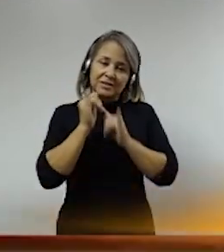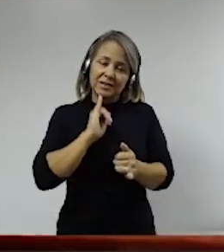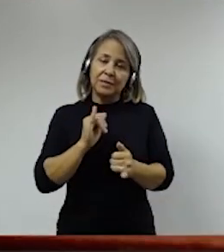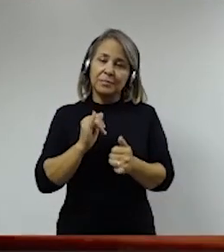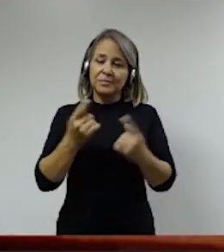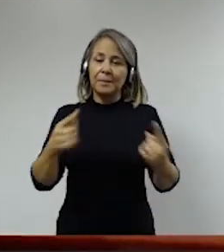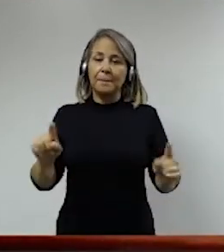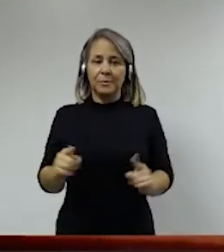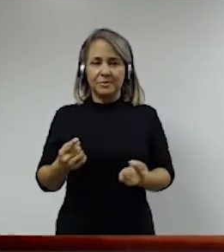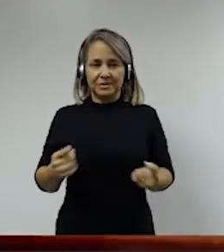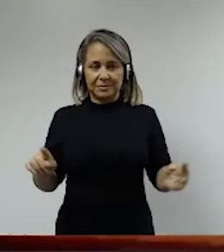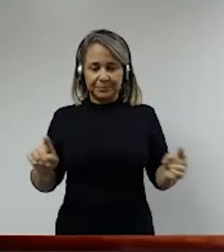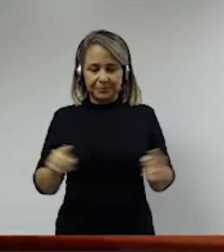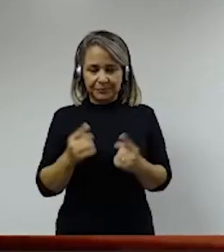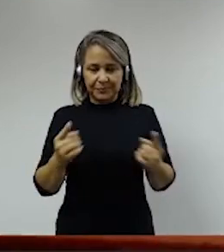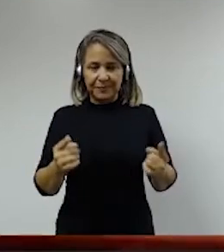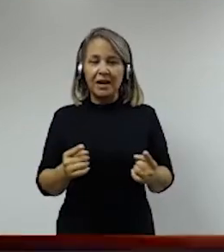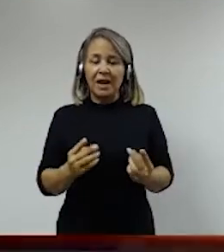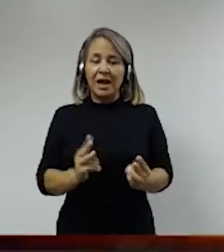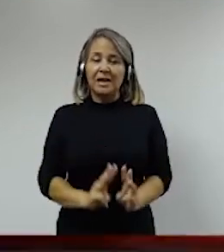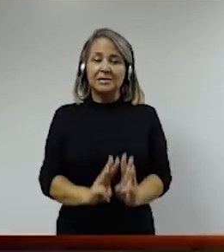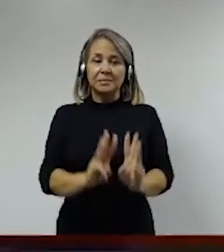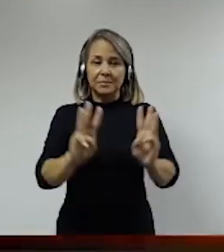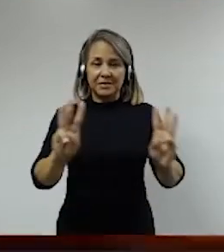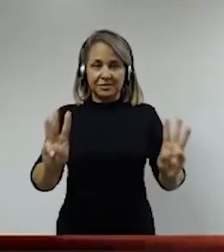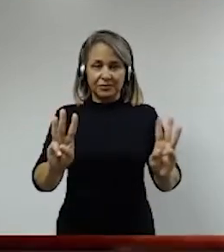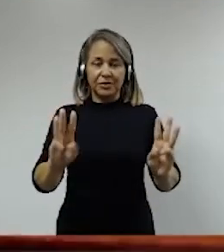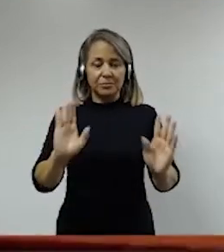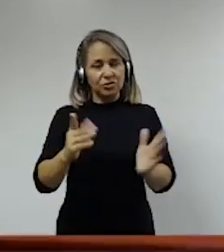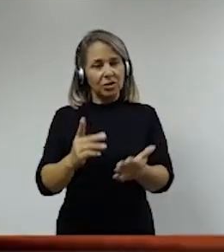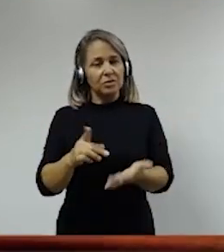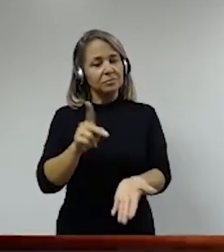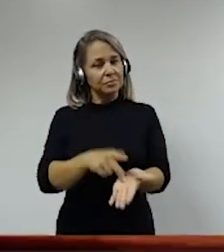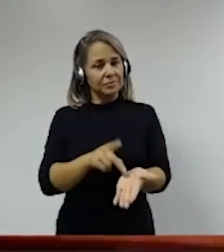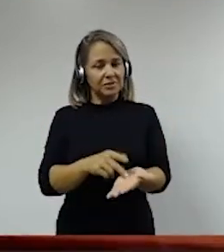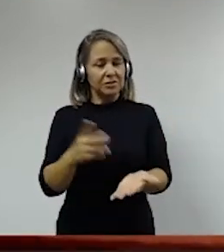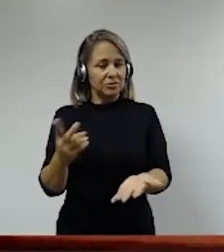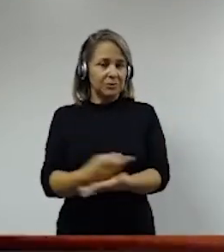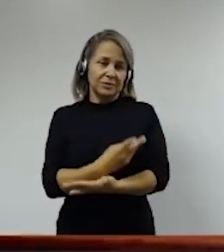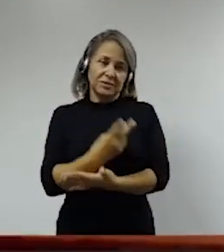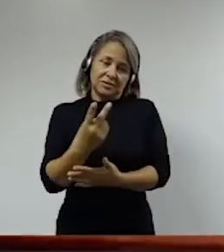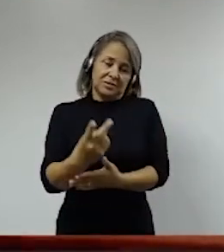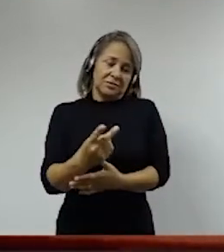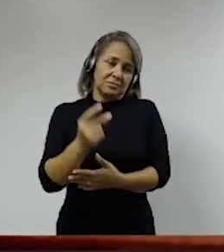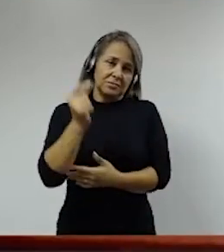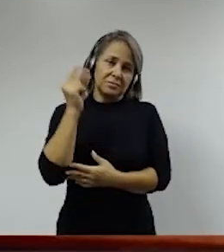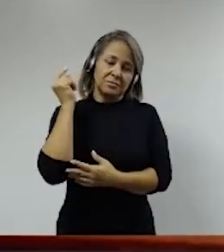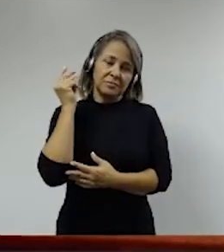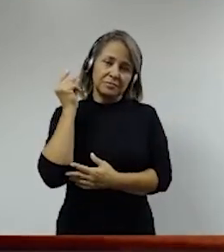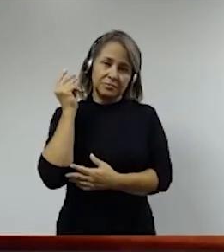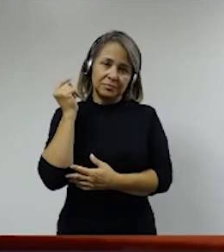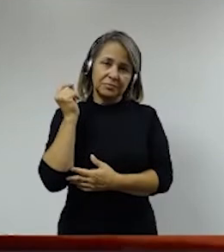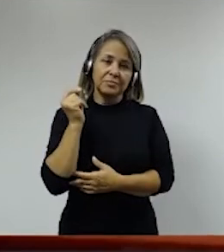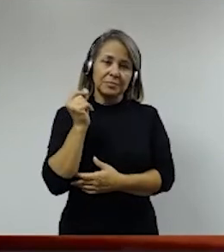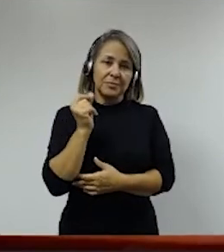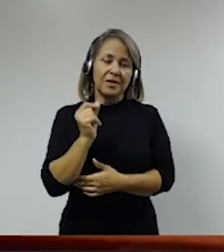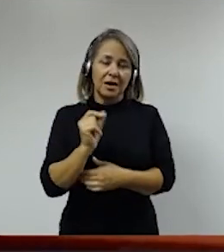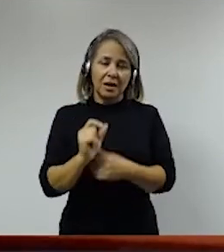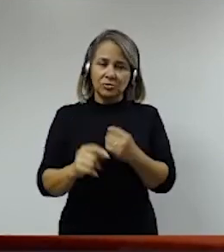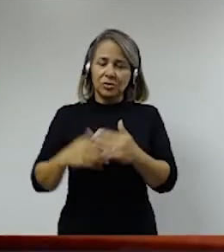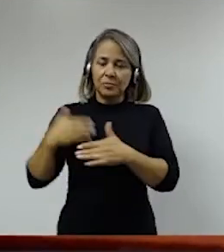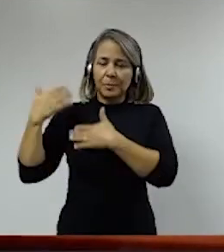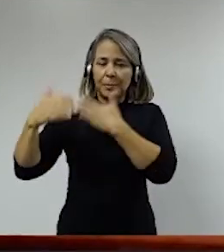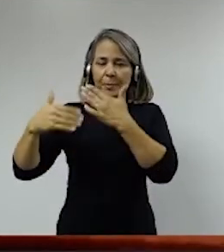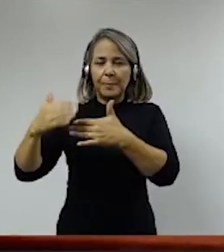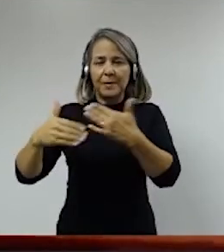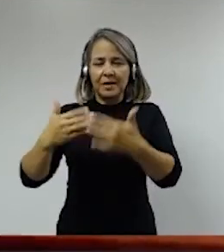né? Enfim, é lógico que as plataformas de streaming já eram uma realidade, ou seja, ela vinha suplantando todo